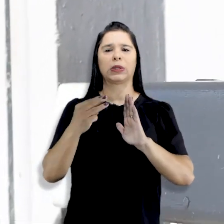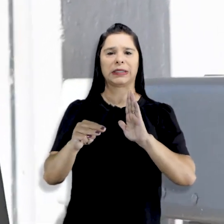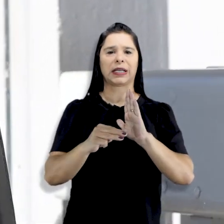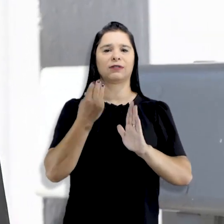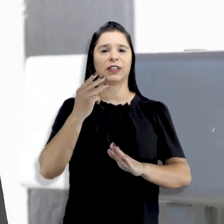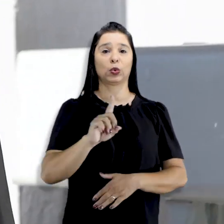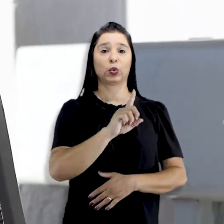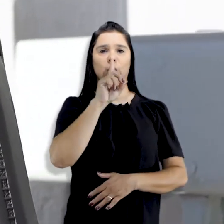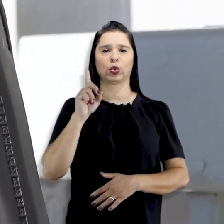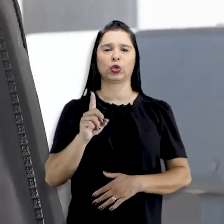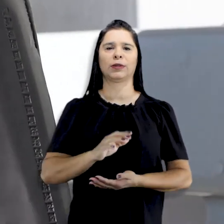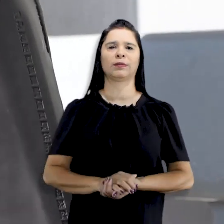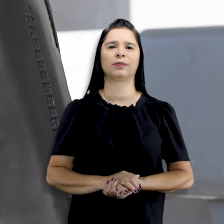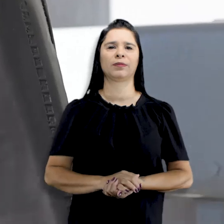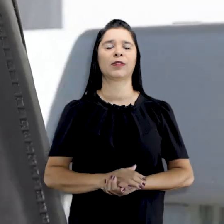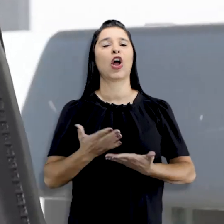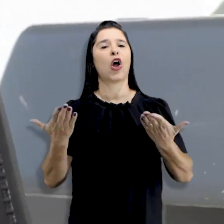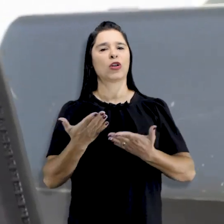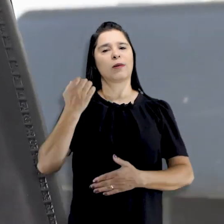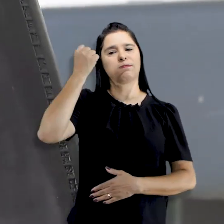sou maquinista de viagem.